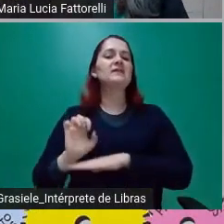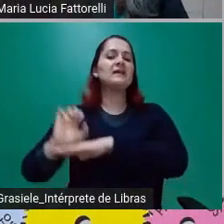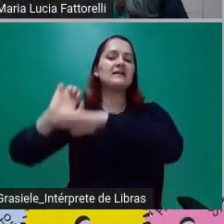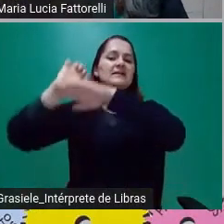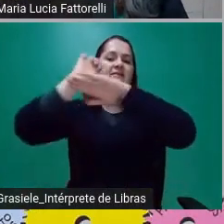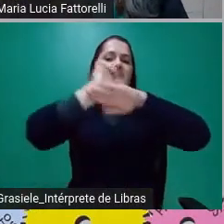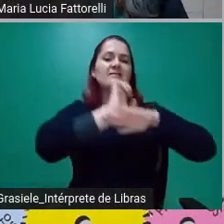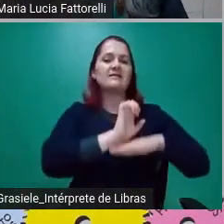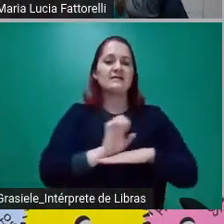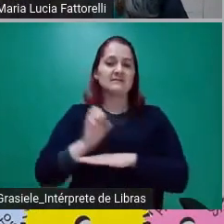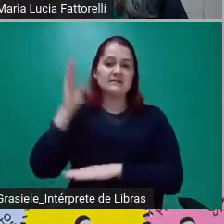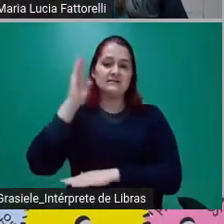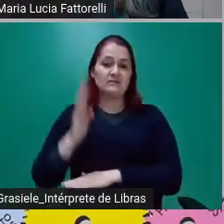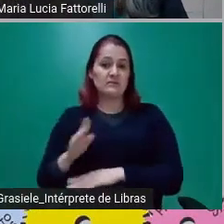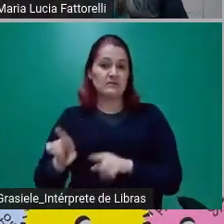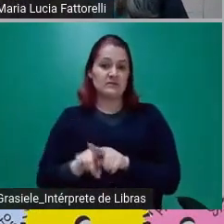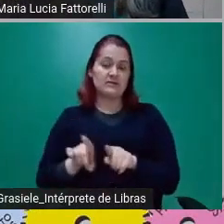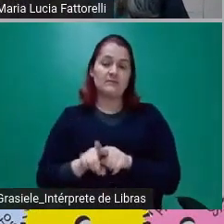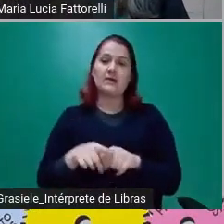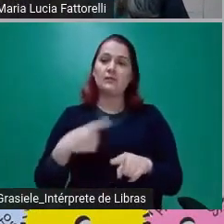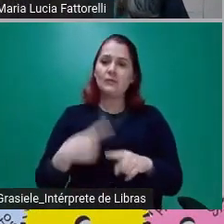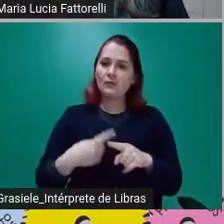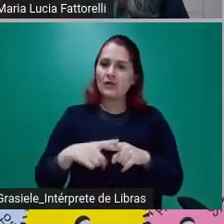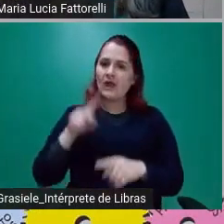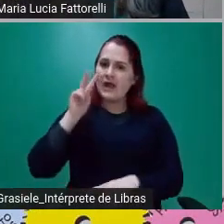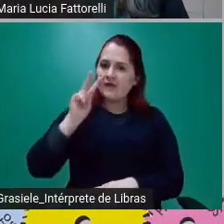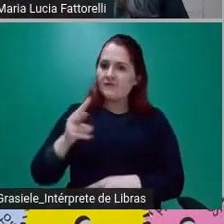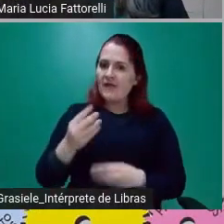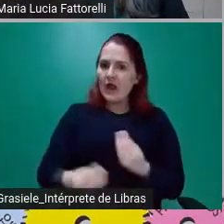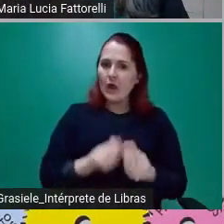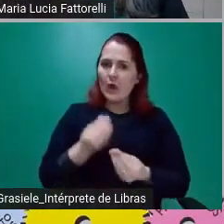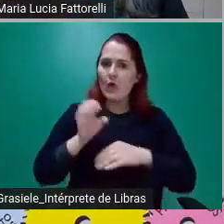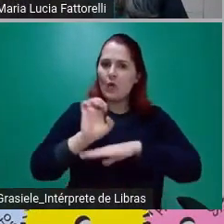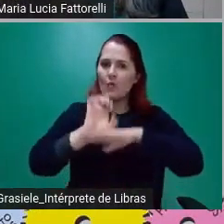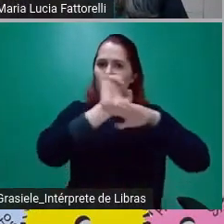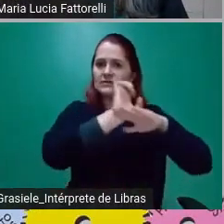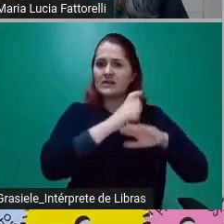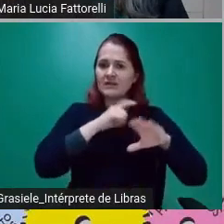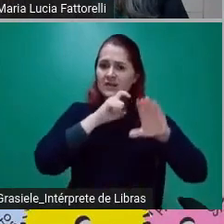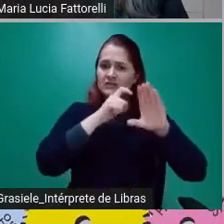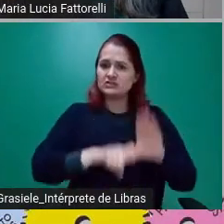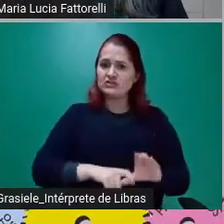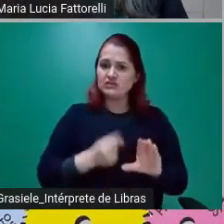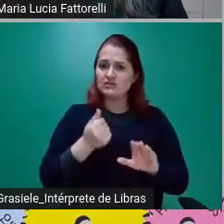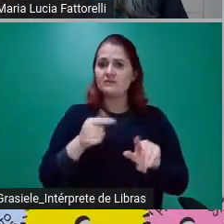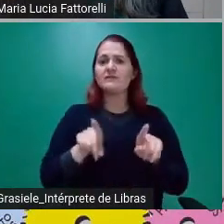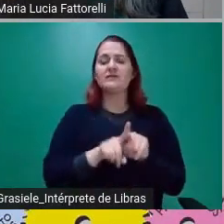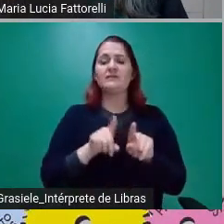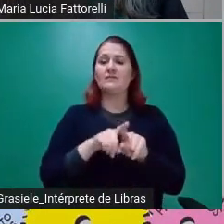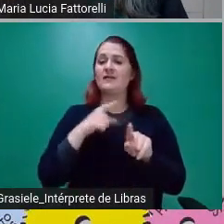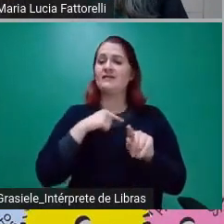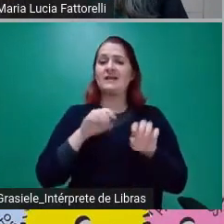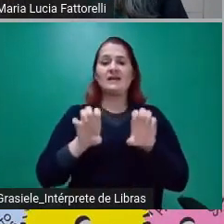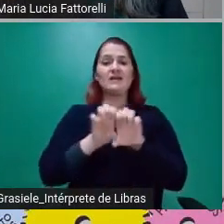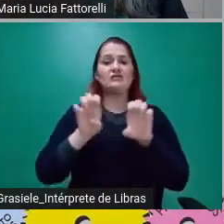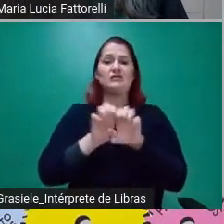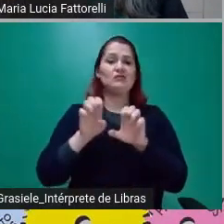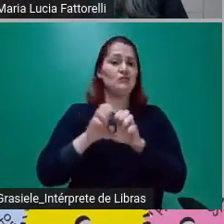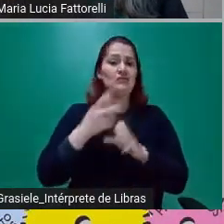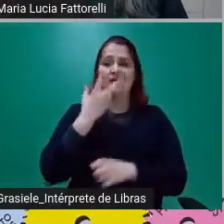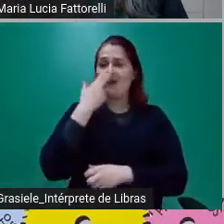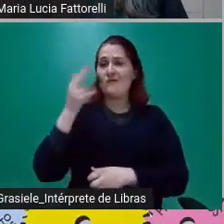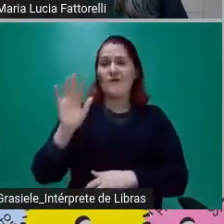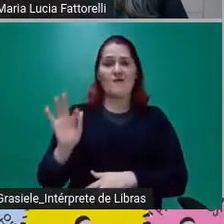debruça sobre esses dados e vê como que o sistema da dívida se estrutura, tanto no âmbito da União, dos estados e